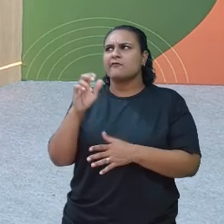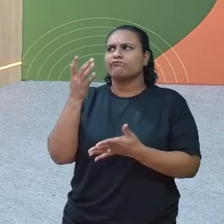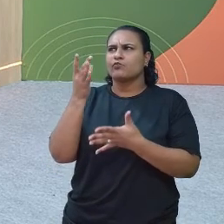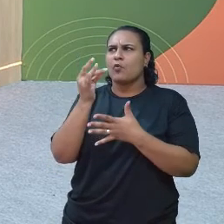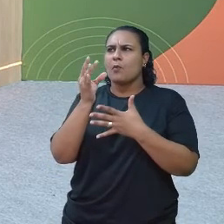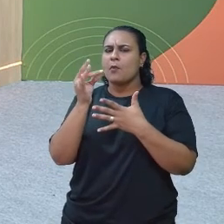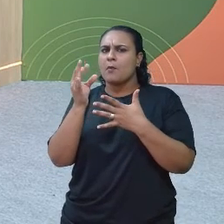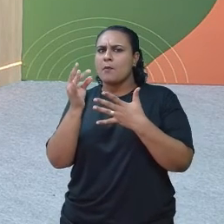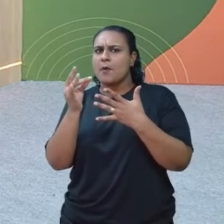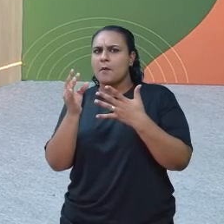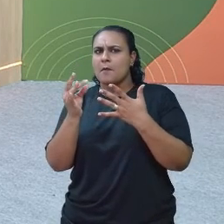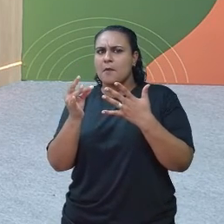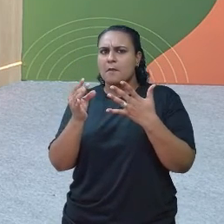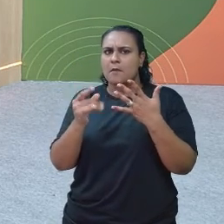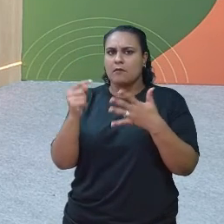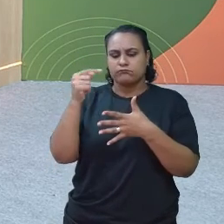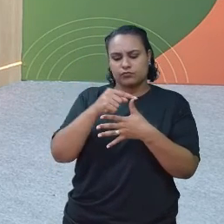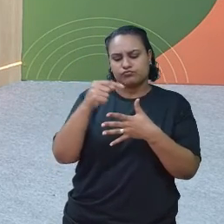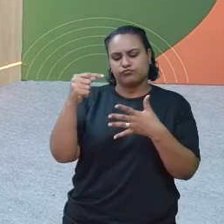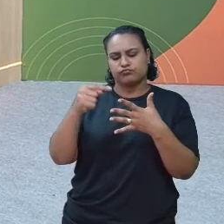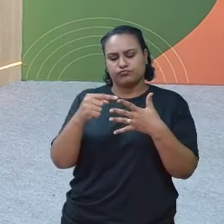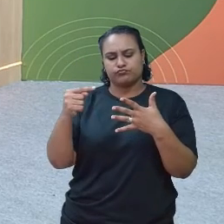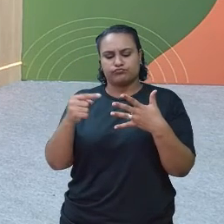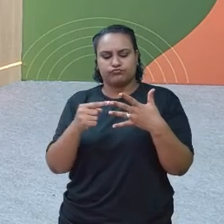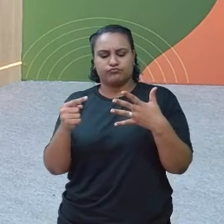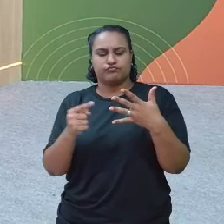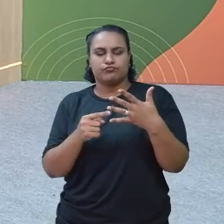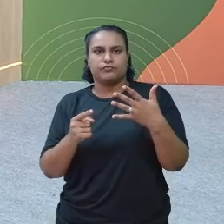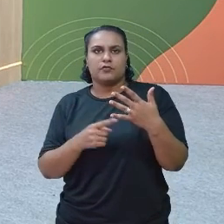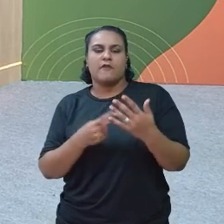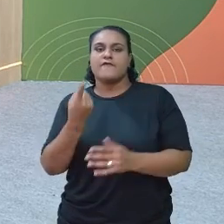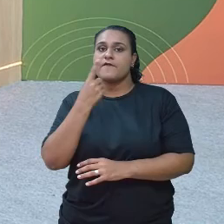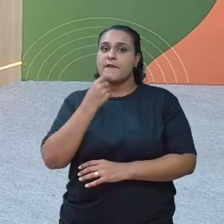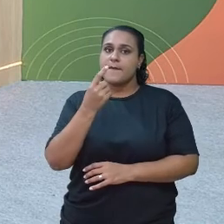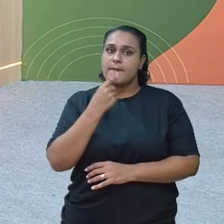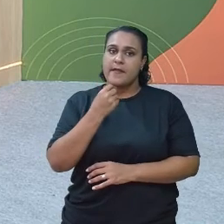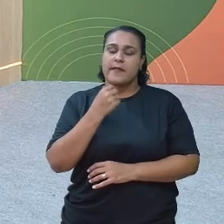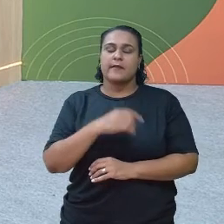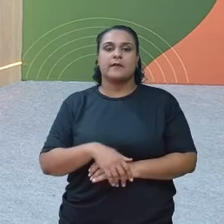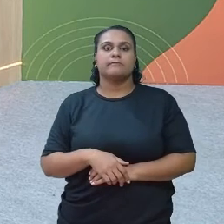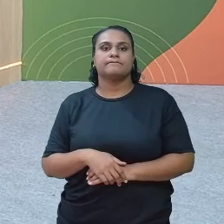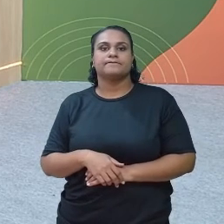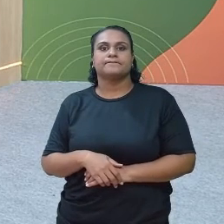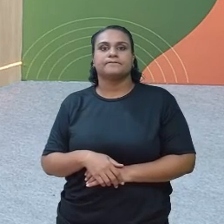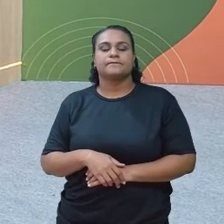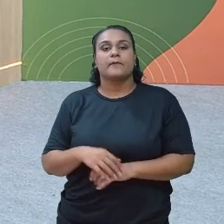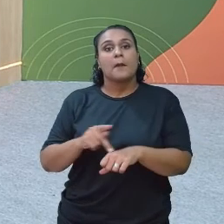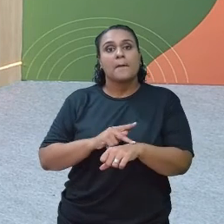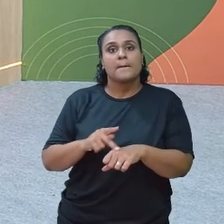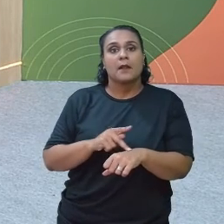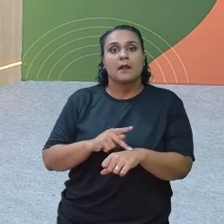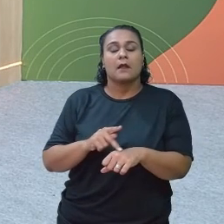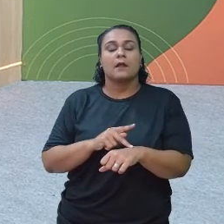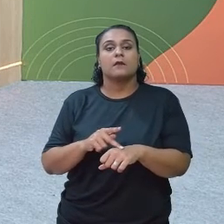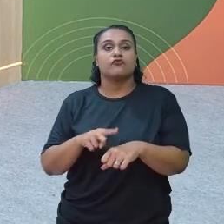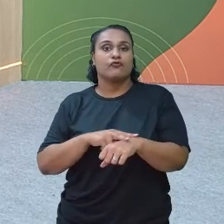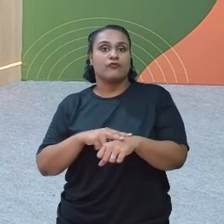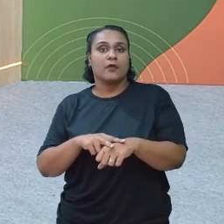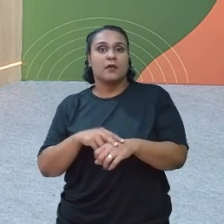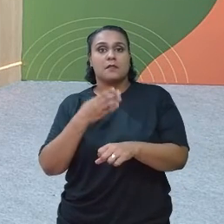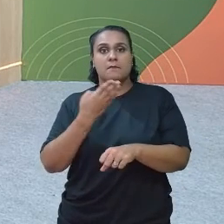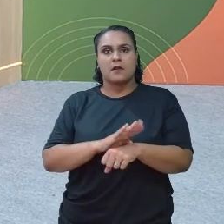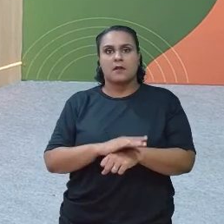descrevendo cada situação, ou seja, cor vermelha, verde, preto e branco. É uma situação. A